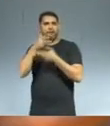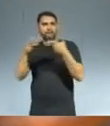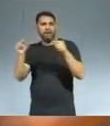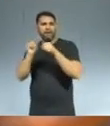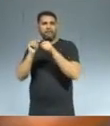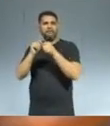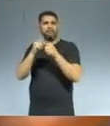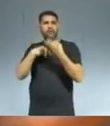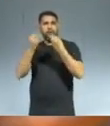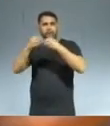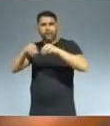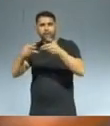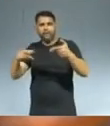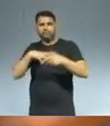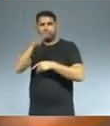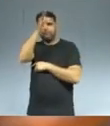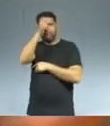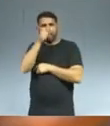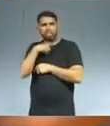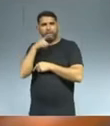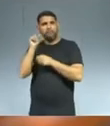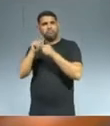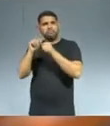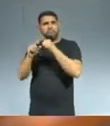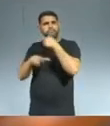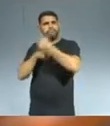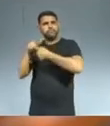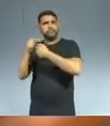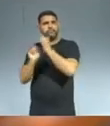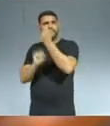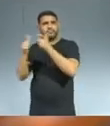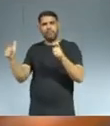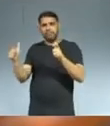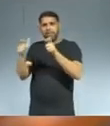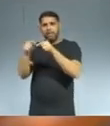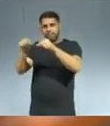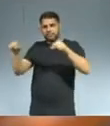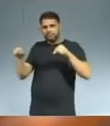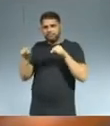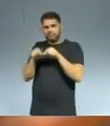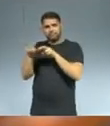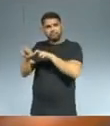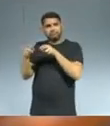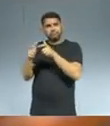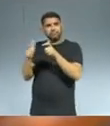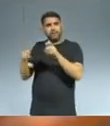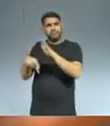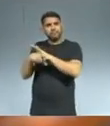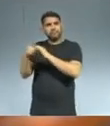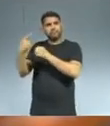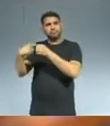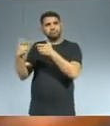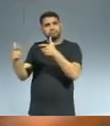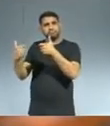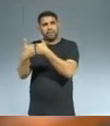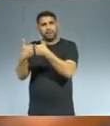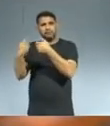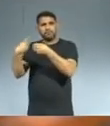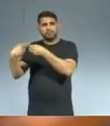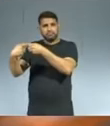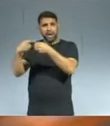hortifrutigranjeiro que na verdade está sendo Praticamente todo produzido em pequenas propriedades no Cinturão Verde nas cidades